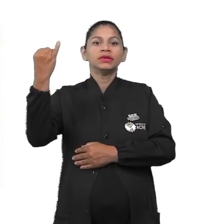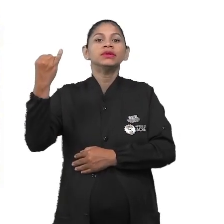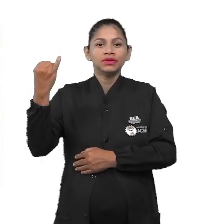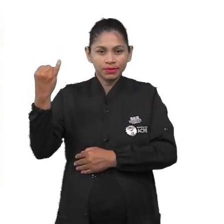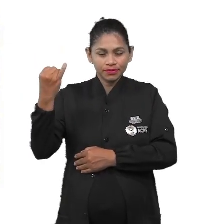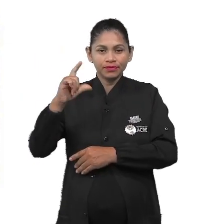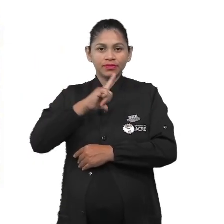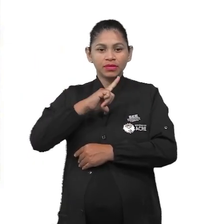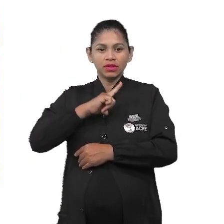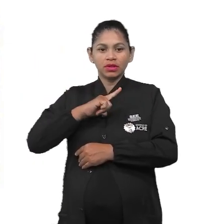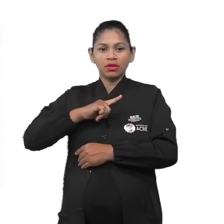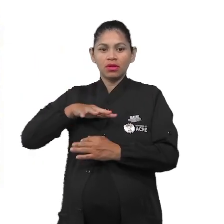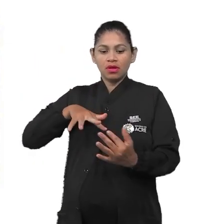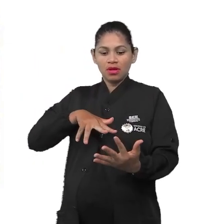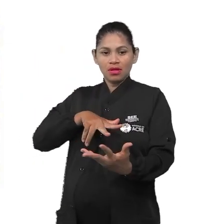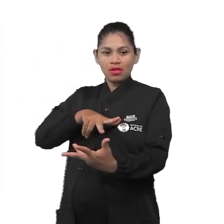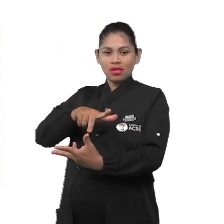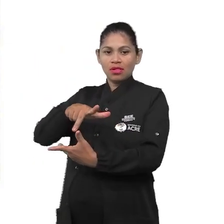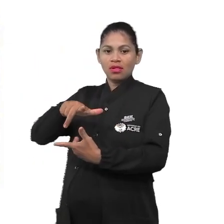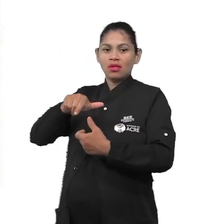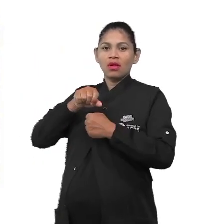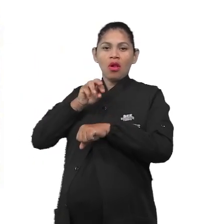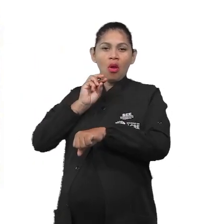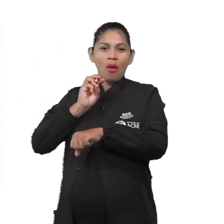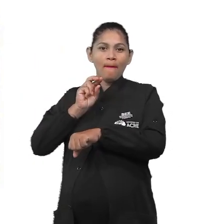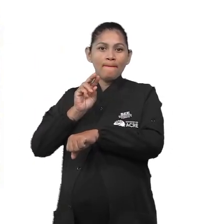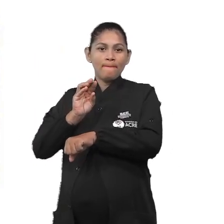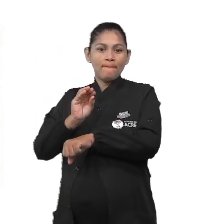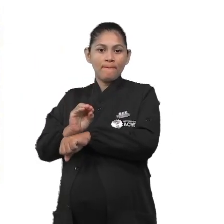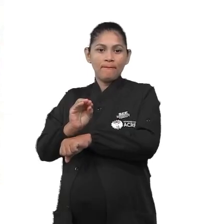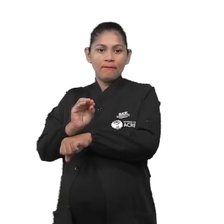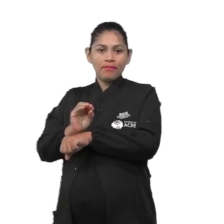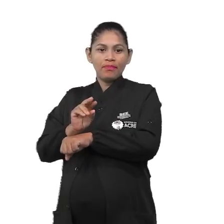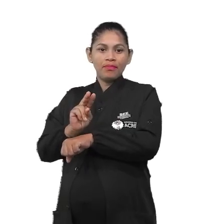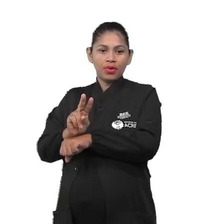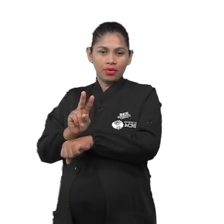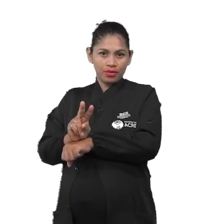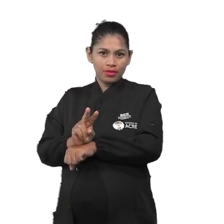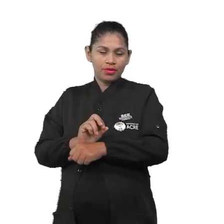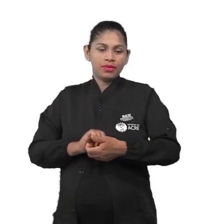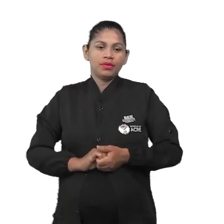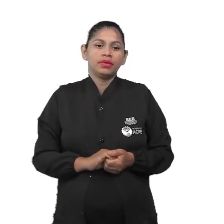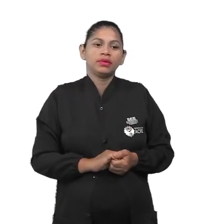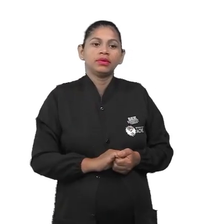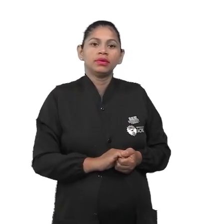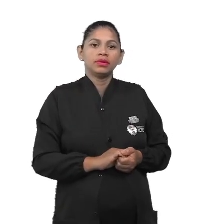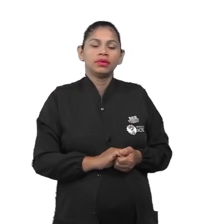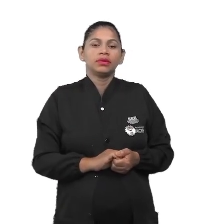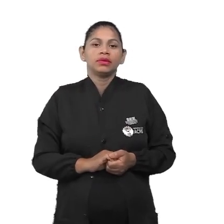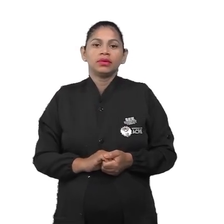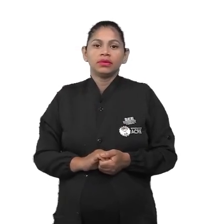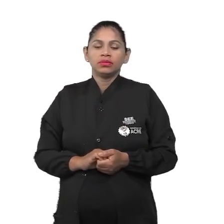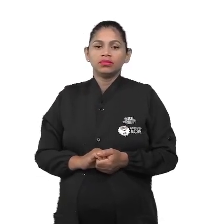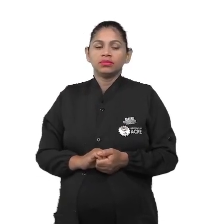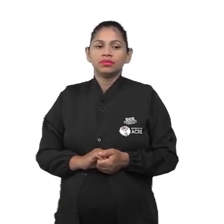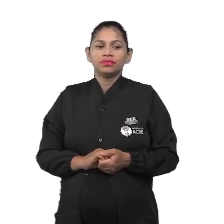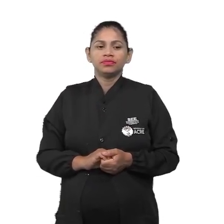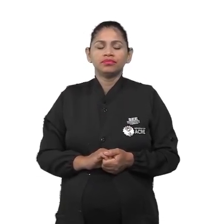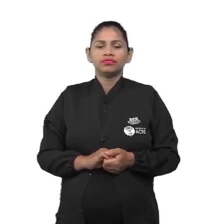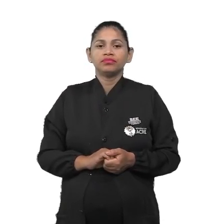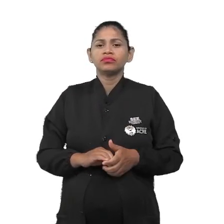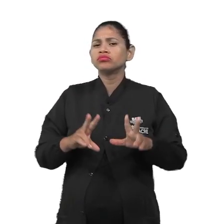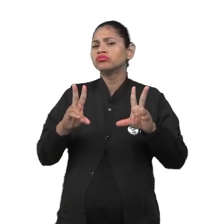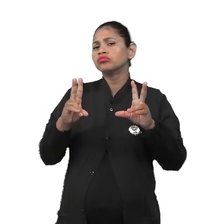aí a Terra, o planeta preservado. Então, quais são os temas